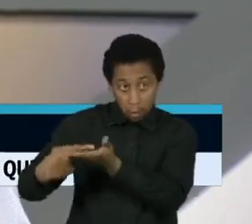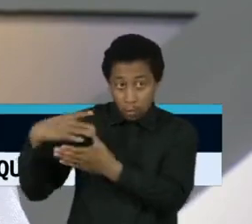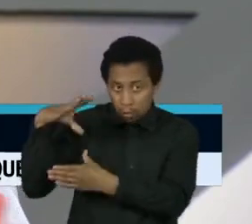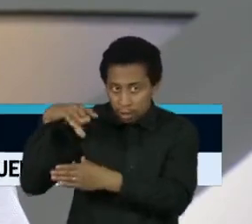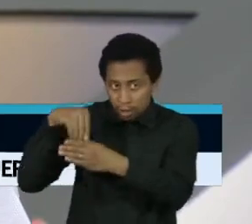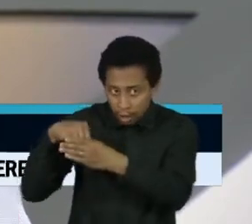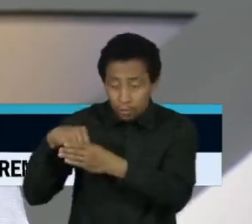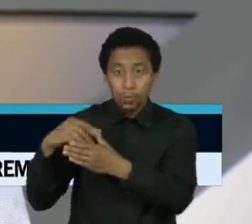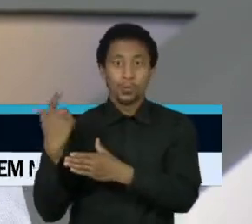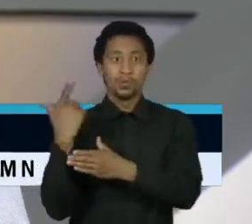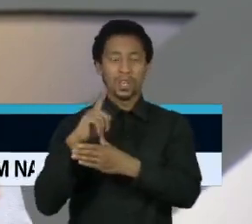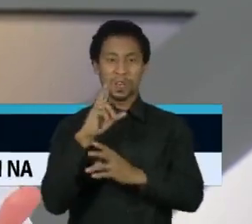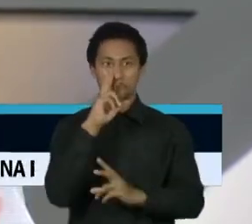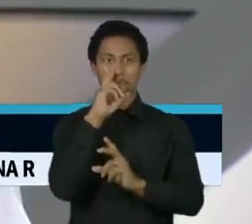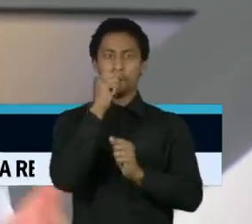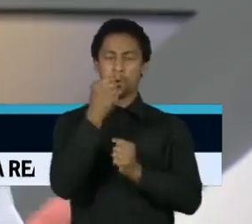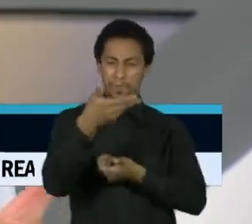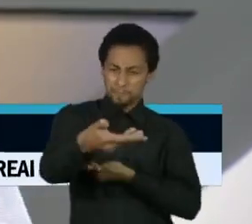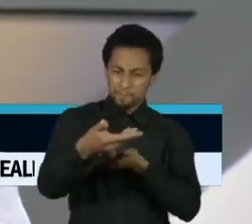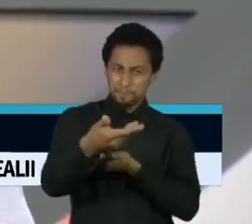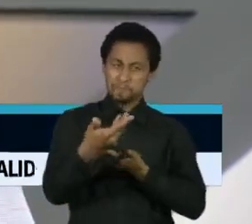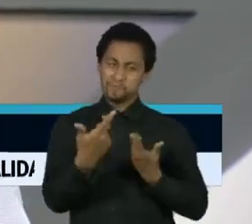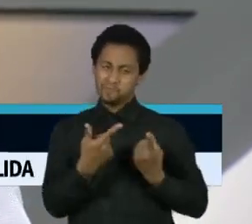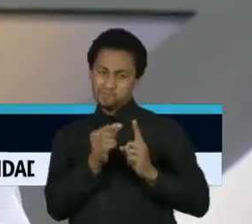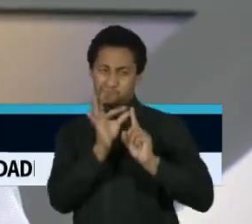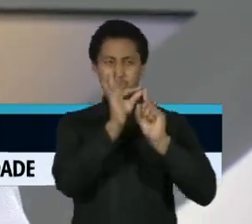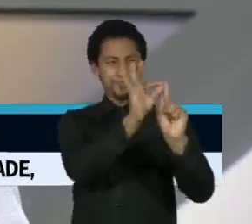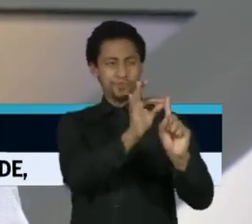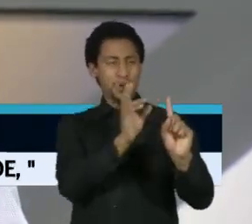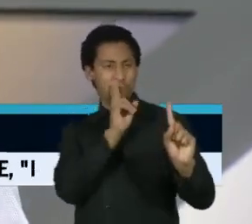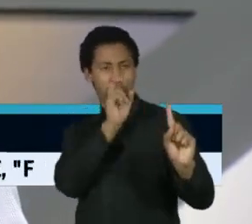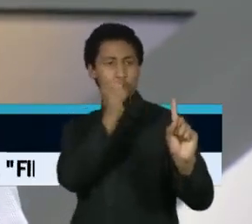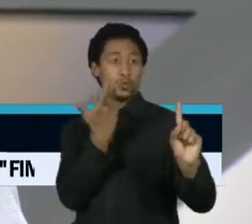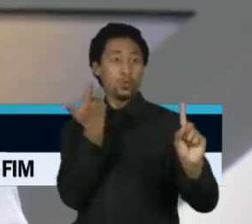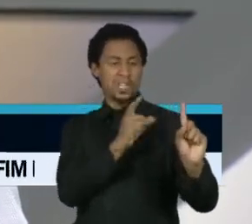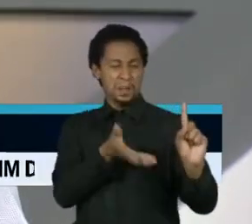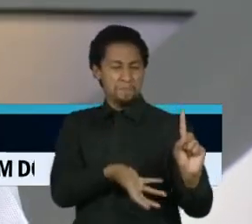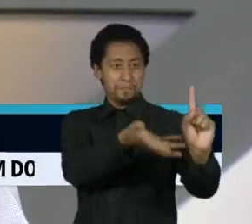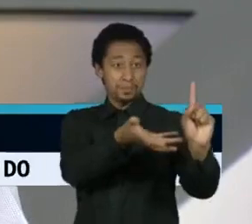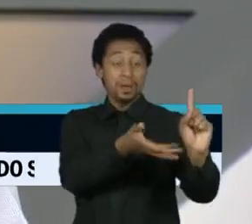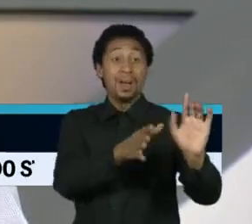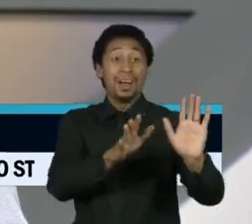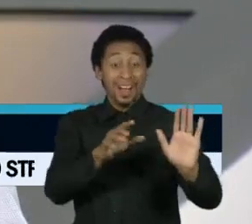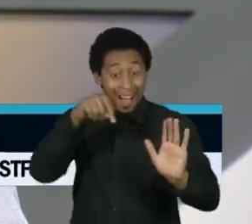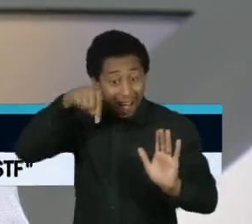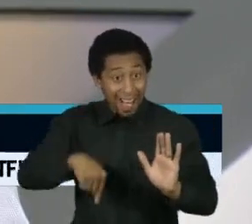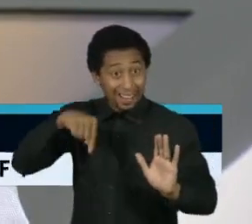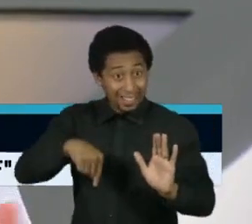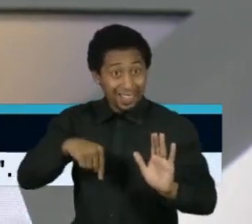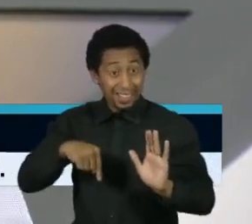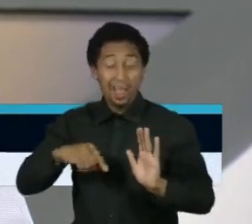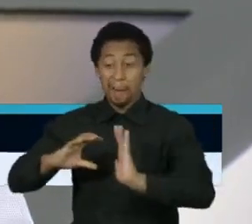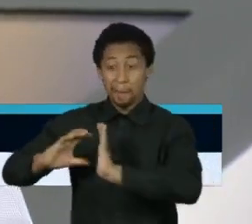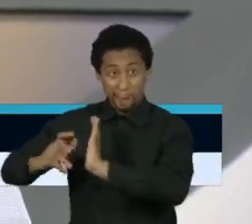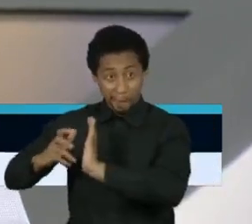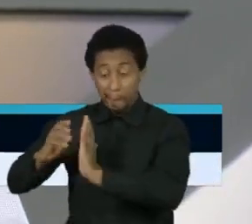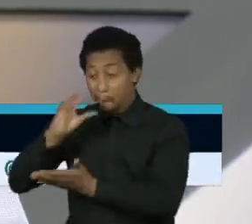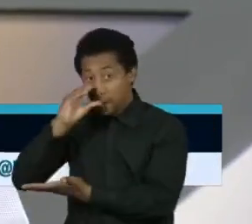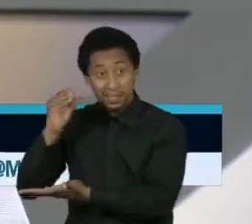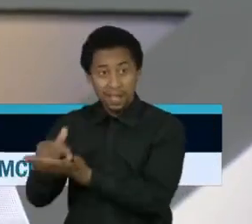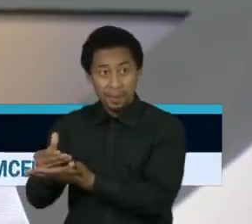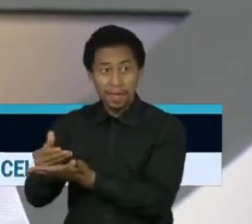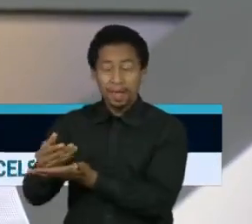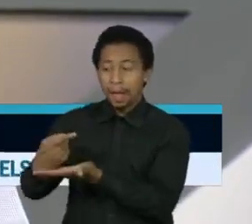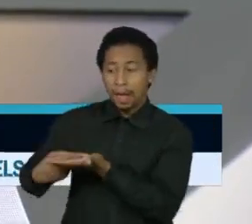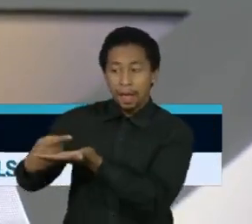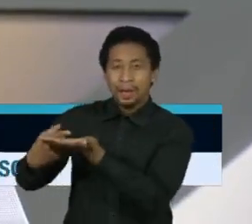PSDB foi ao contrário, teve um racha que já estava rachada, aprofundou essa rachadura. E veja,